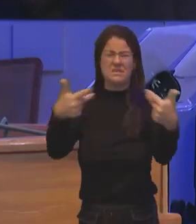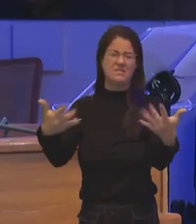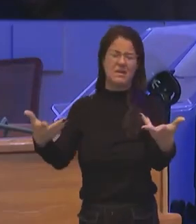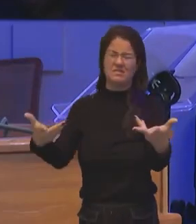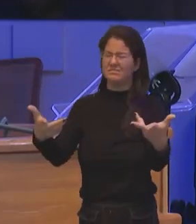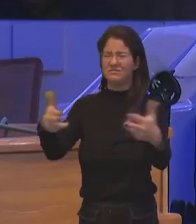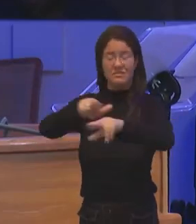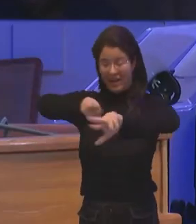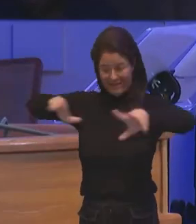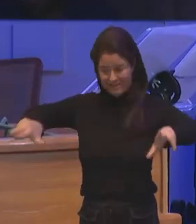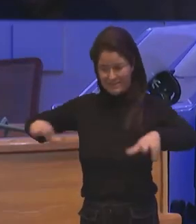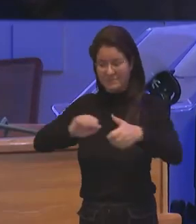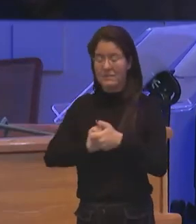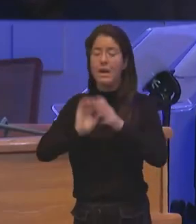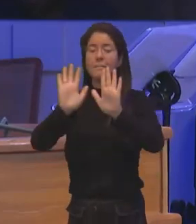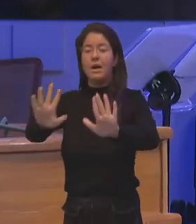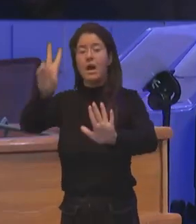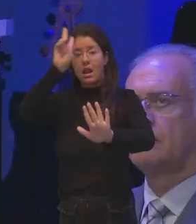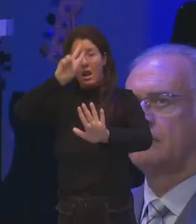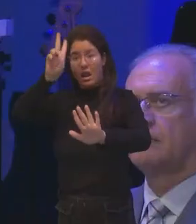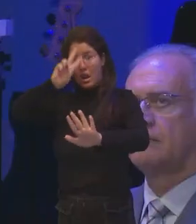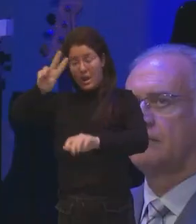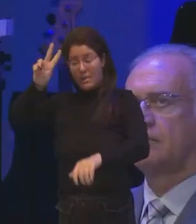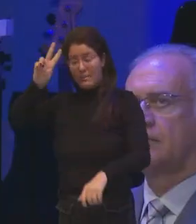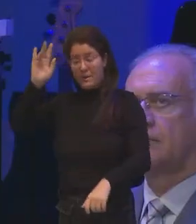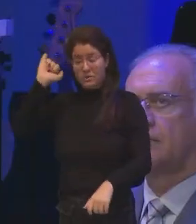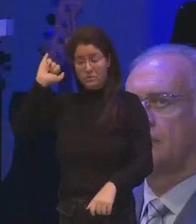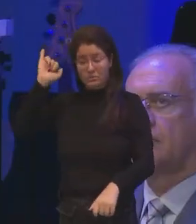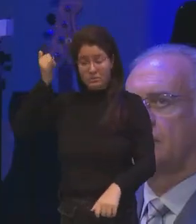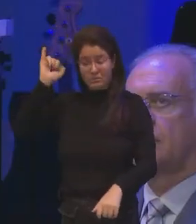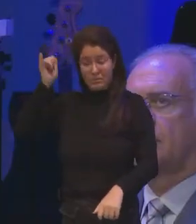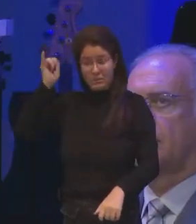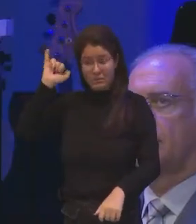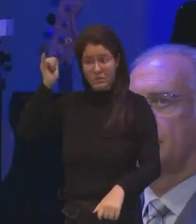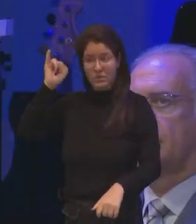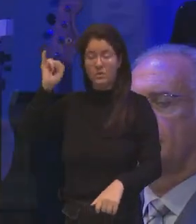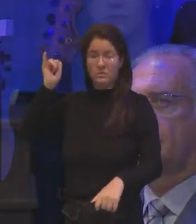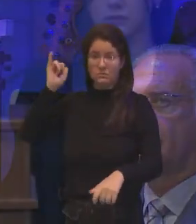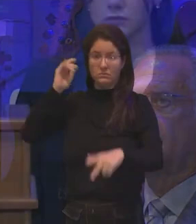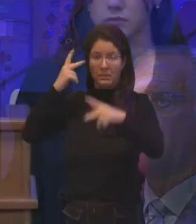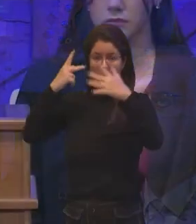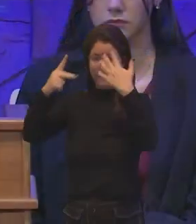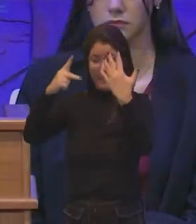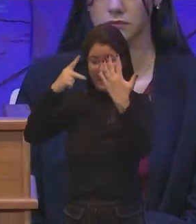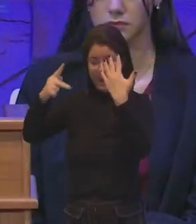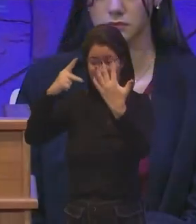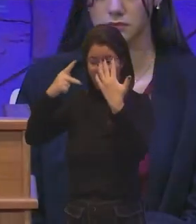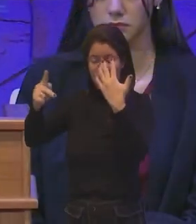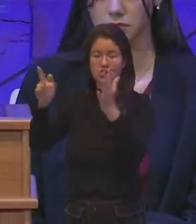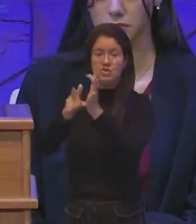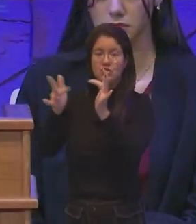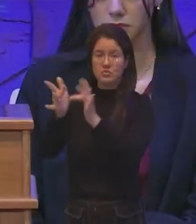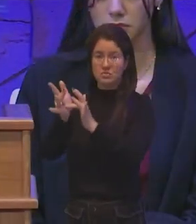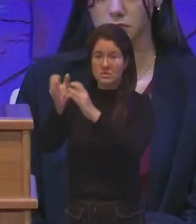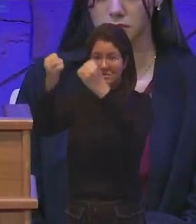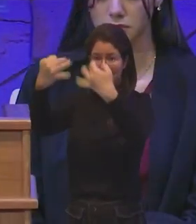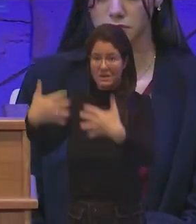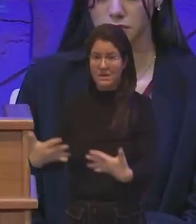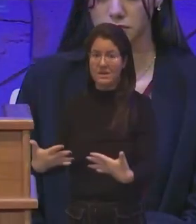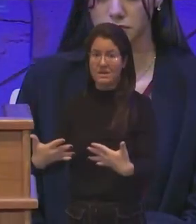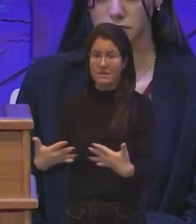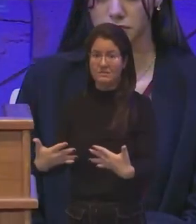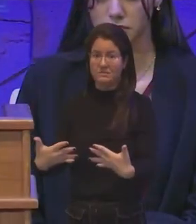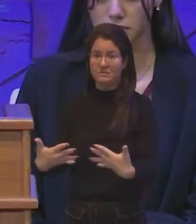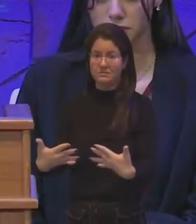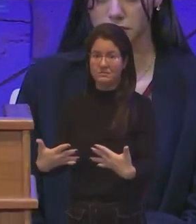Mas lembra da parábola de Jesus? Louco, essa noite pedirão a tua alma o que tens preparado, para quem